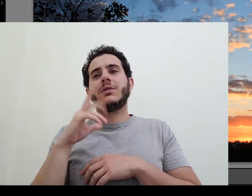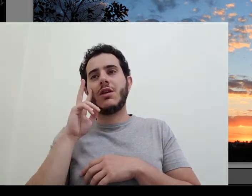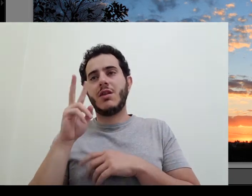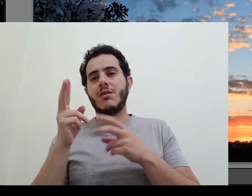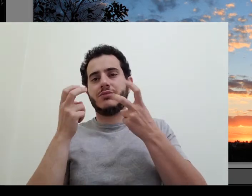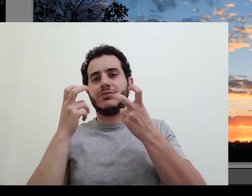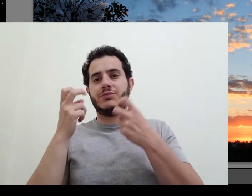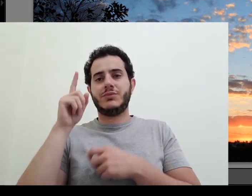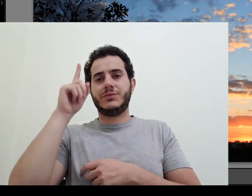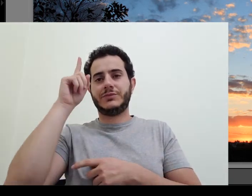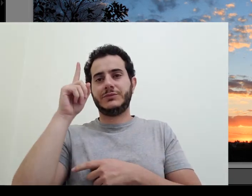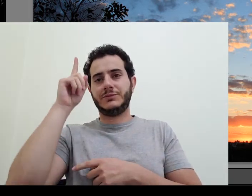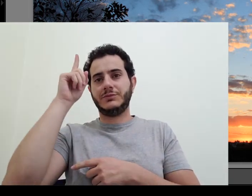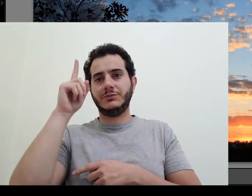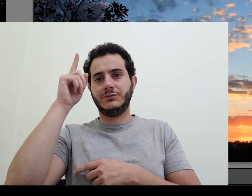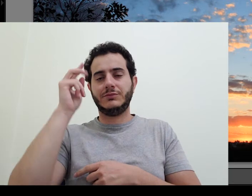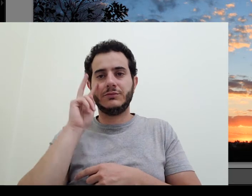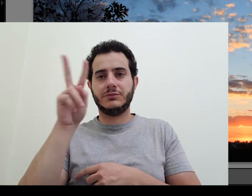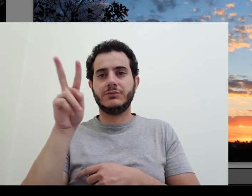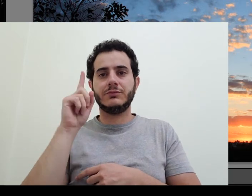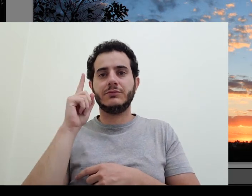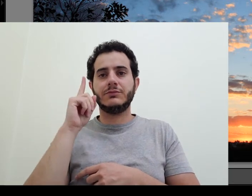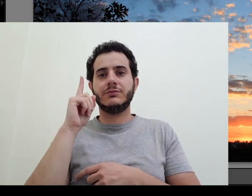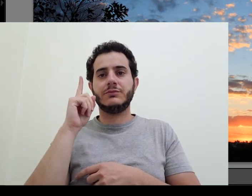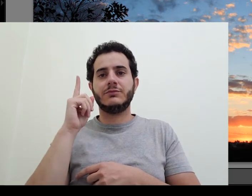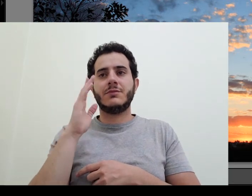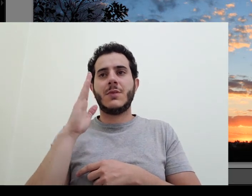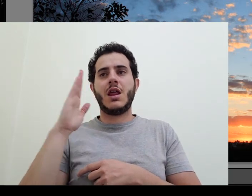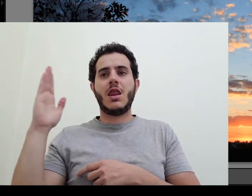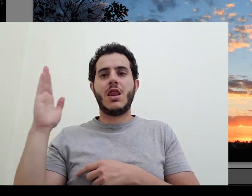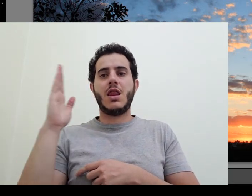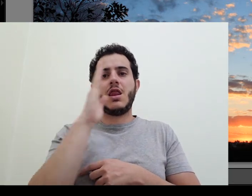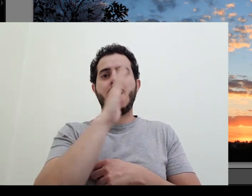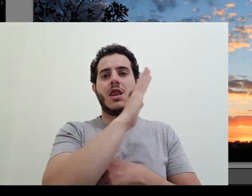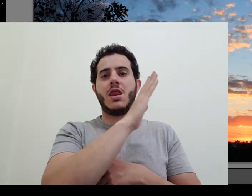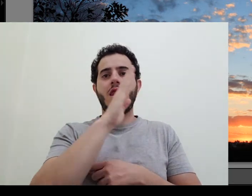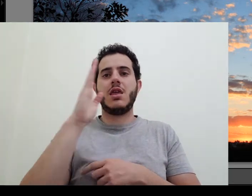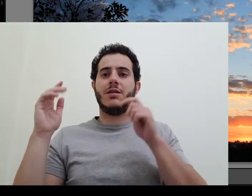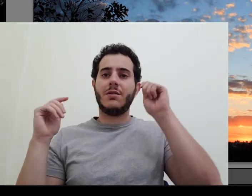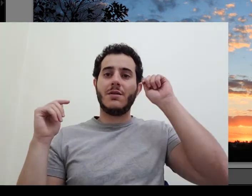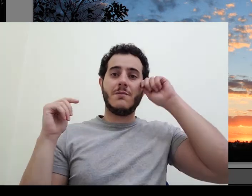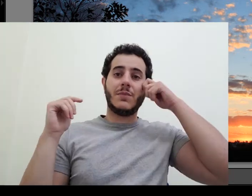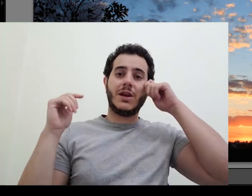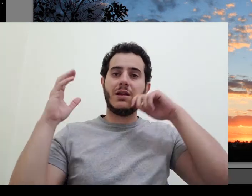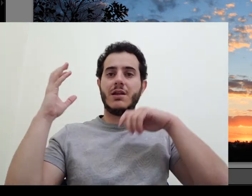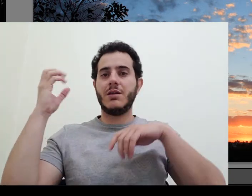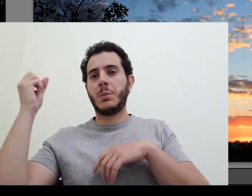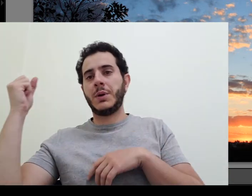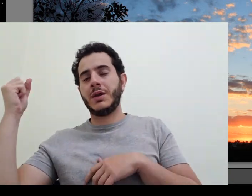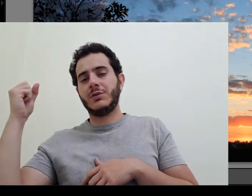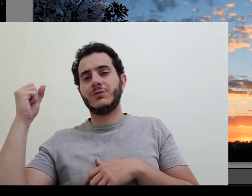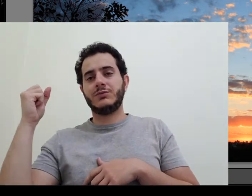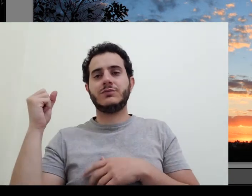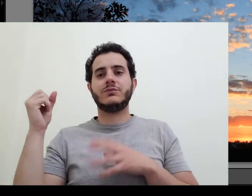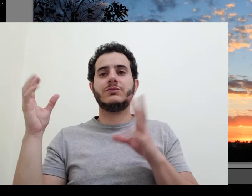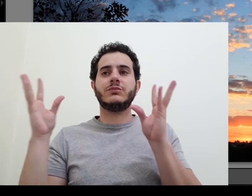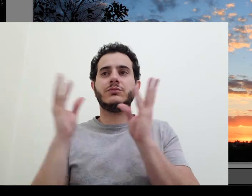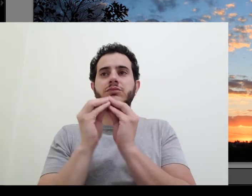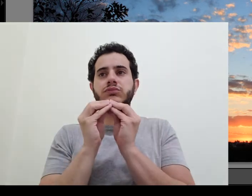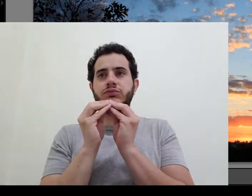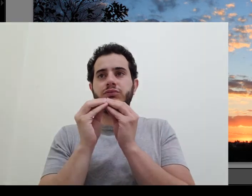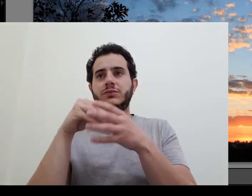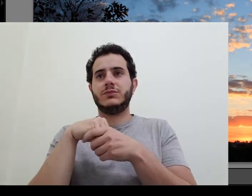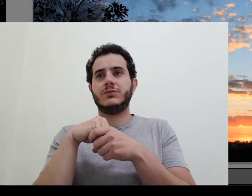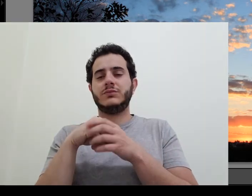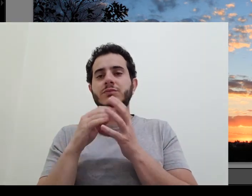sombras, aí vem a exposição média e aí a gente tem os realces e os brancos. Geralmente a câmera ela dá uma abridinha, varia